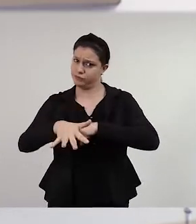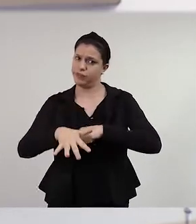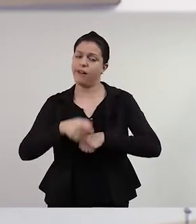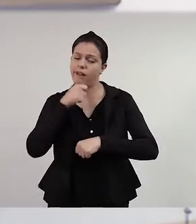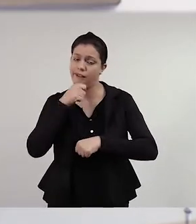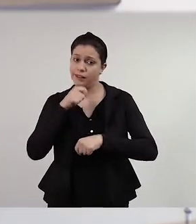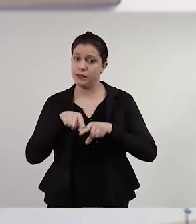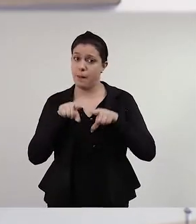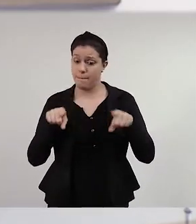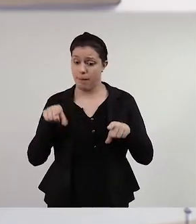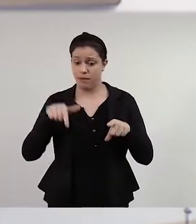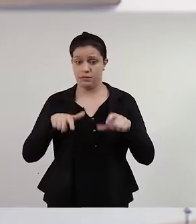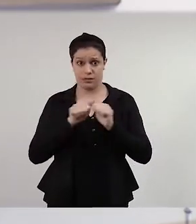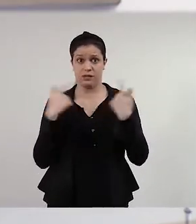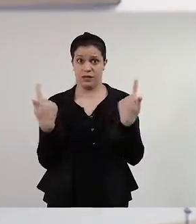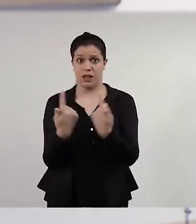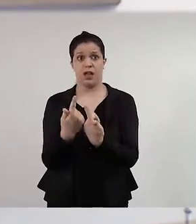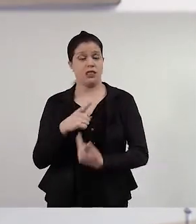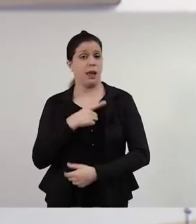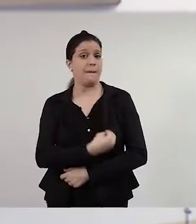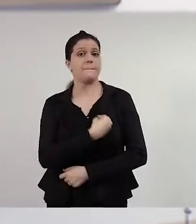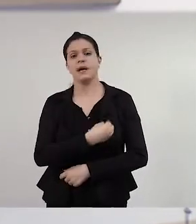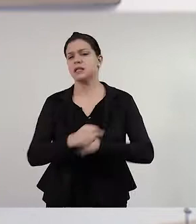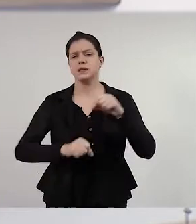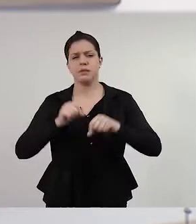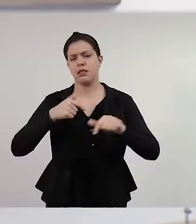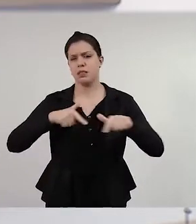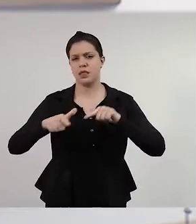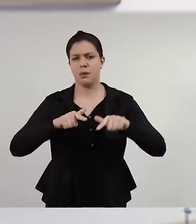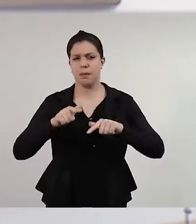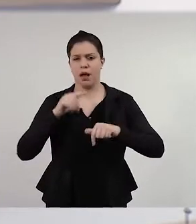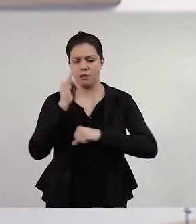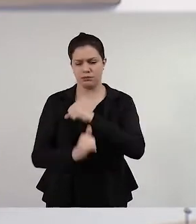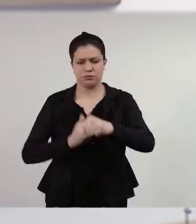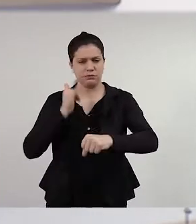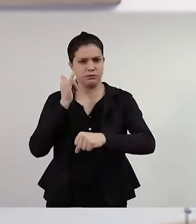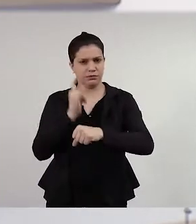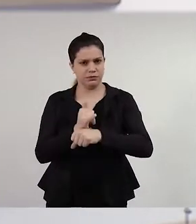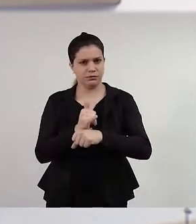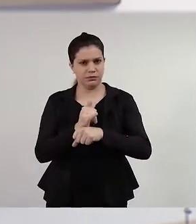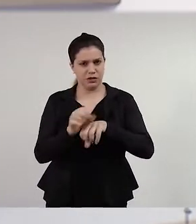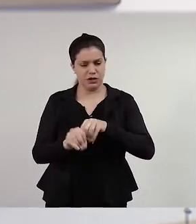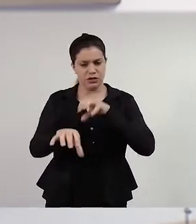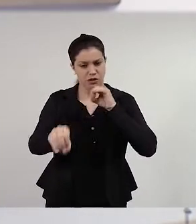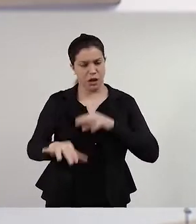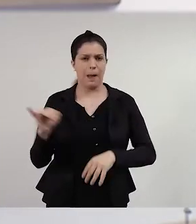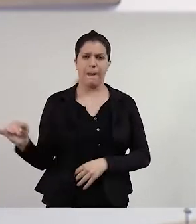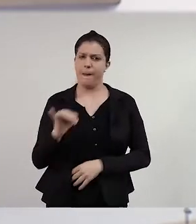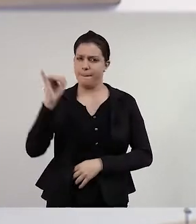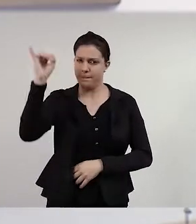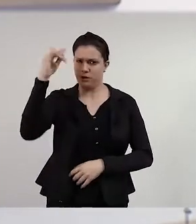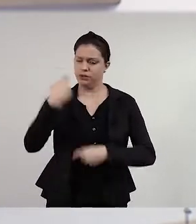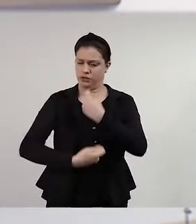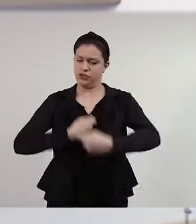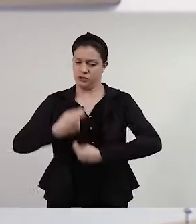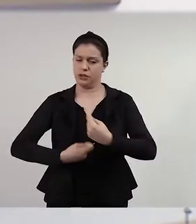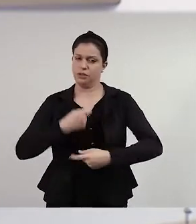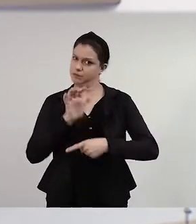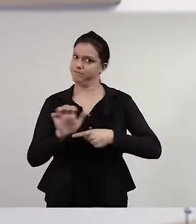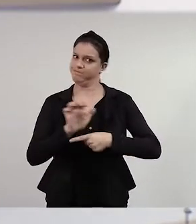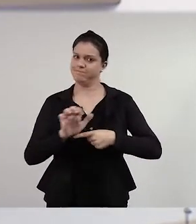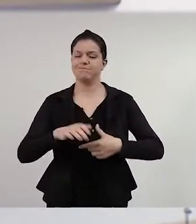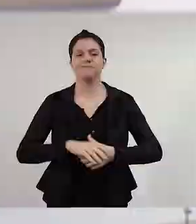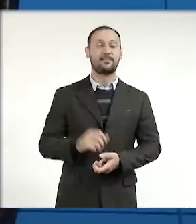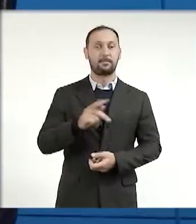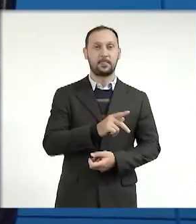pandemia que ainda predomina. A casa vai participar de atividades virtuais que envolvem esse importante setor da economia